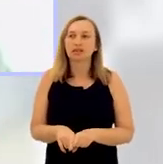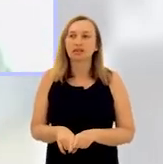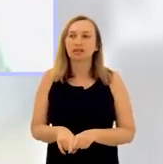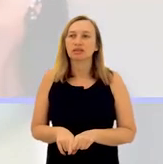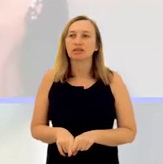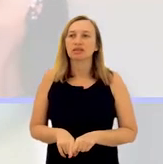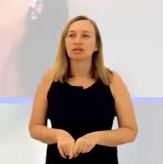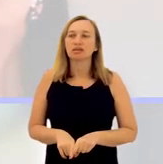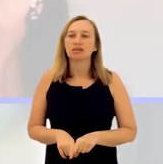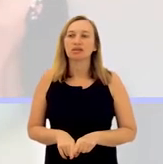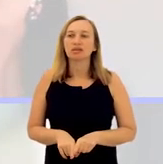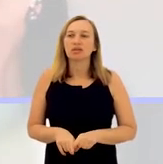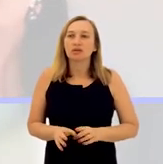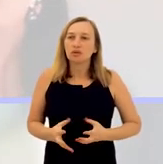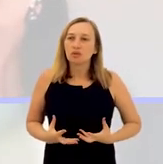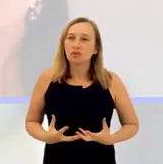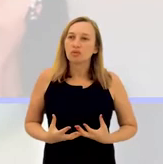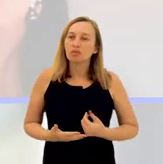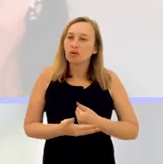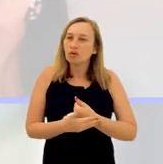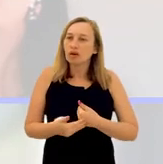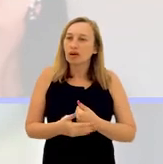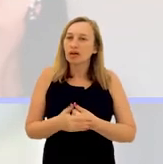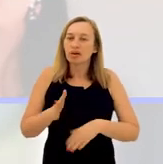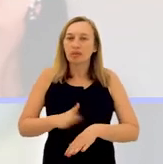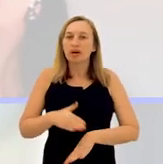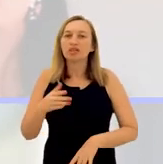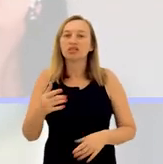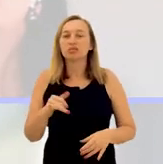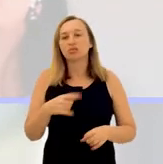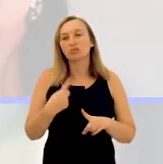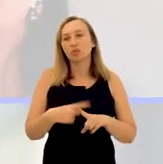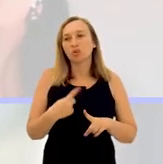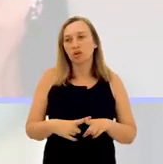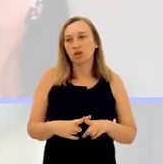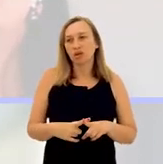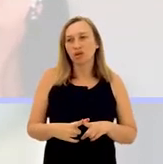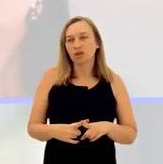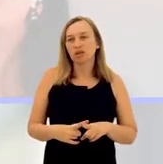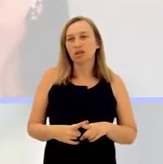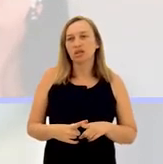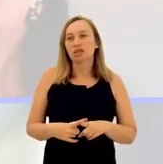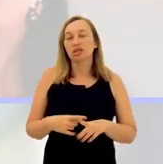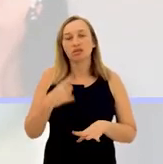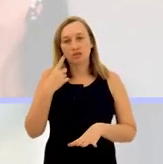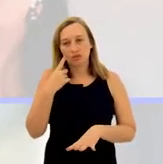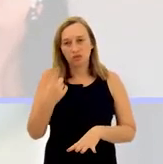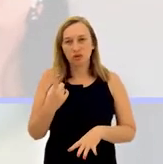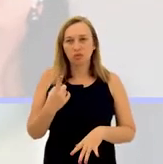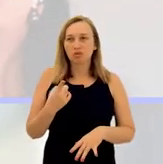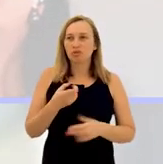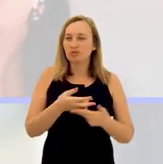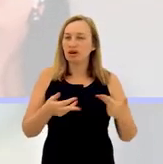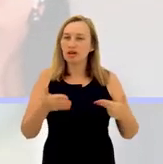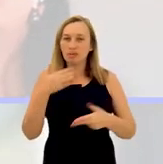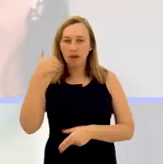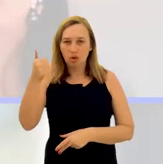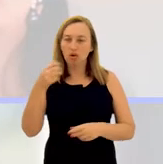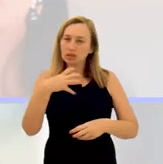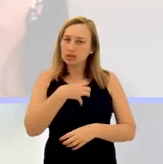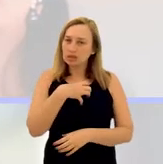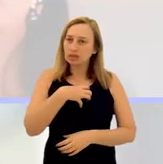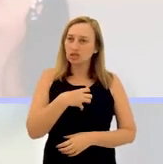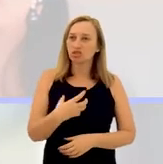também cria uma circunstância de um acolhimento maior, porque, infelizmente, apesar de já ter tido